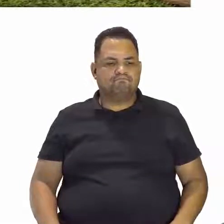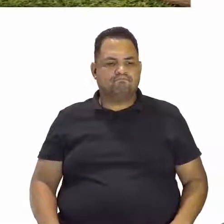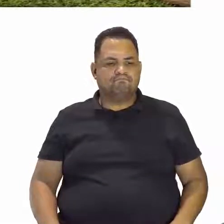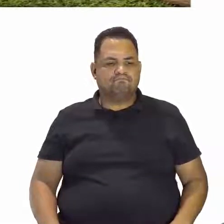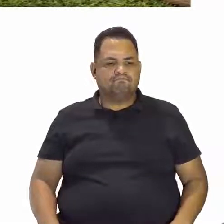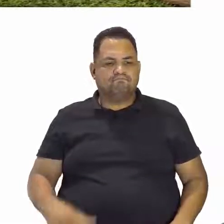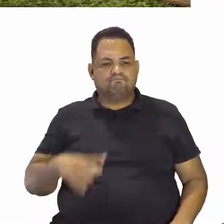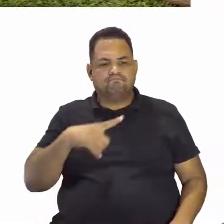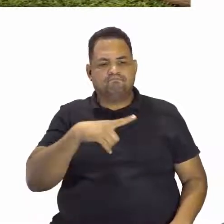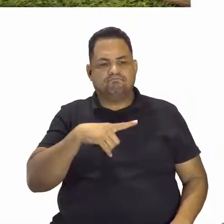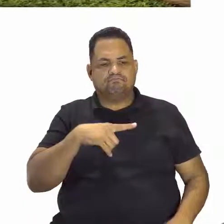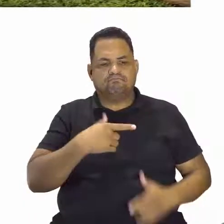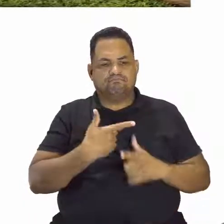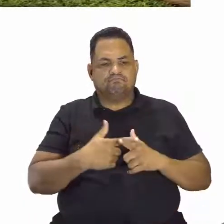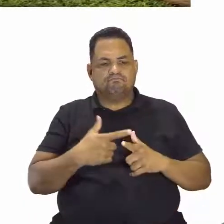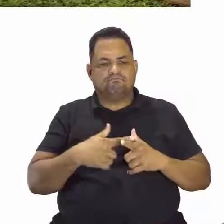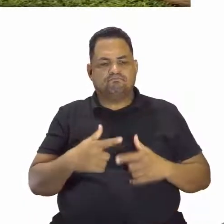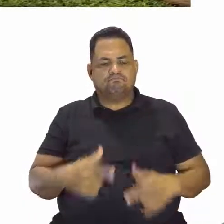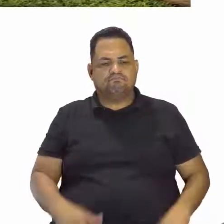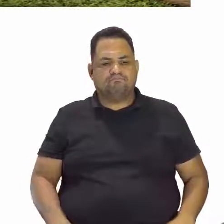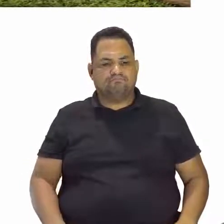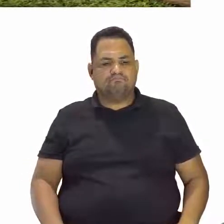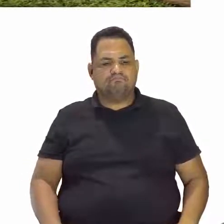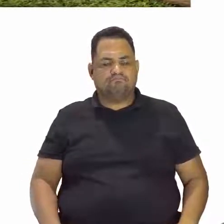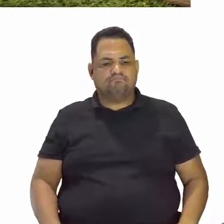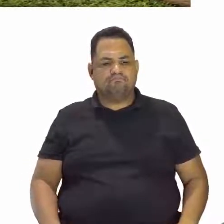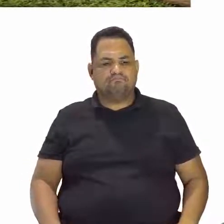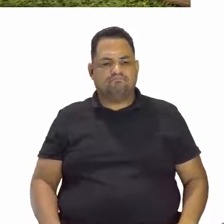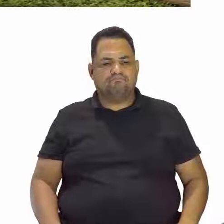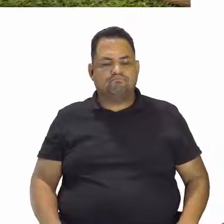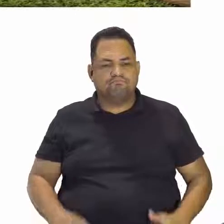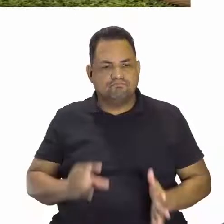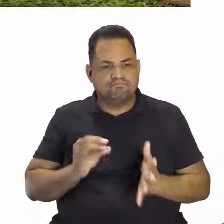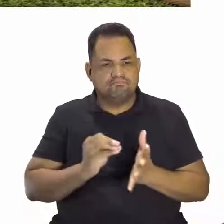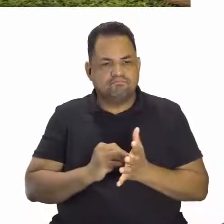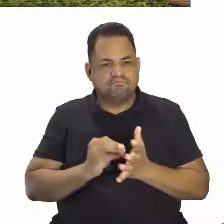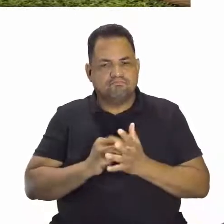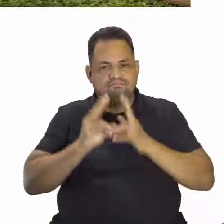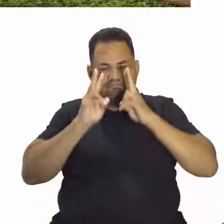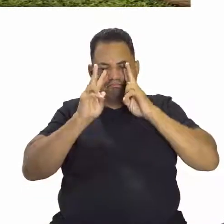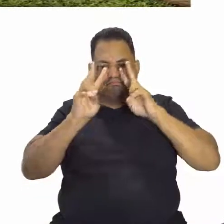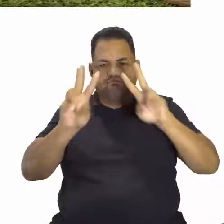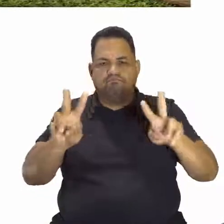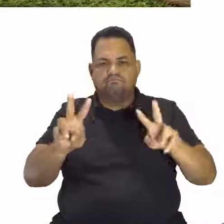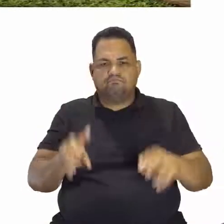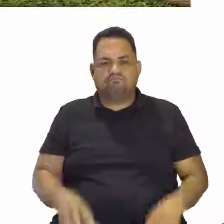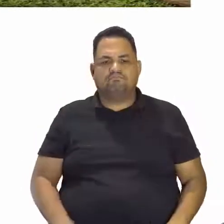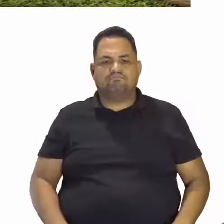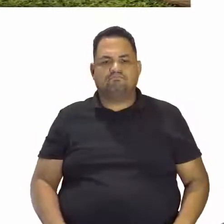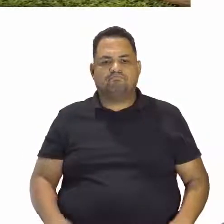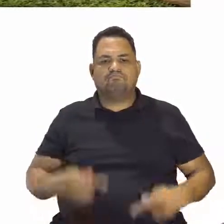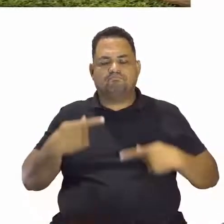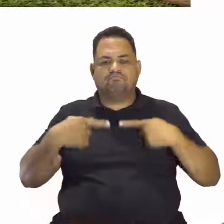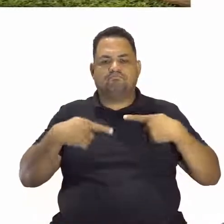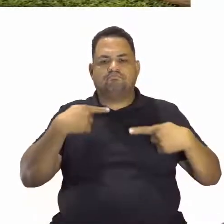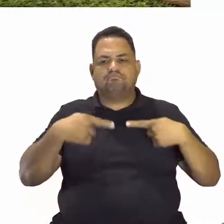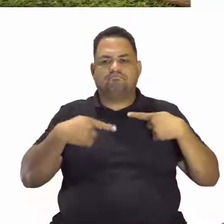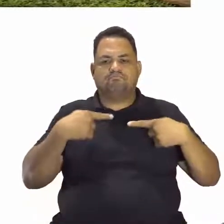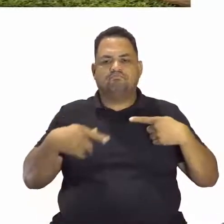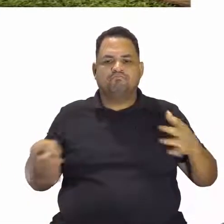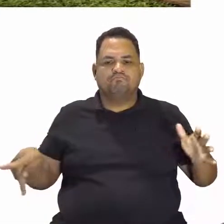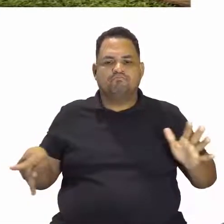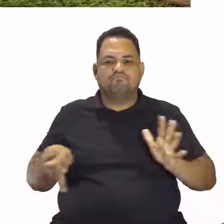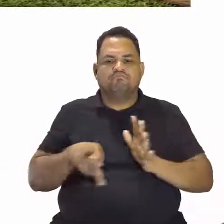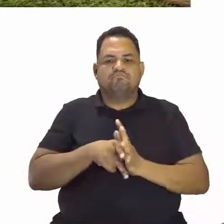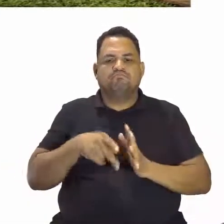tem esses problemas aí por falta dessa visão de políticas específicas